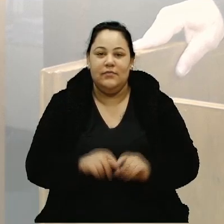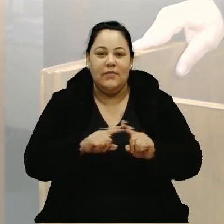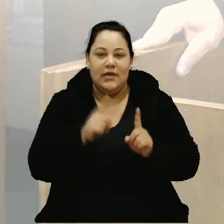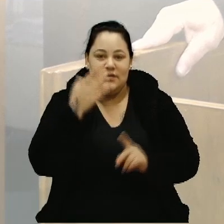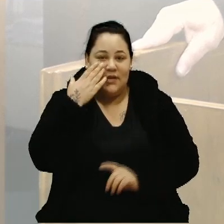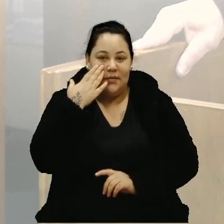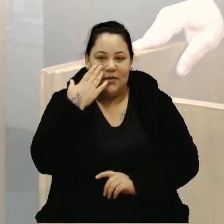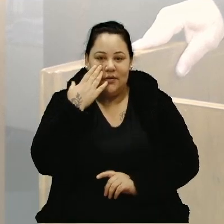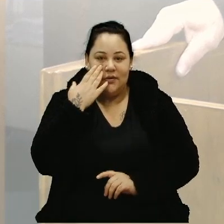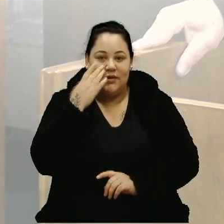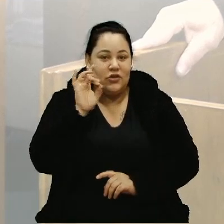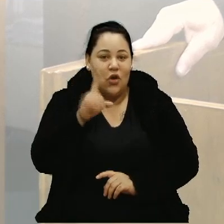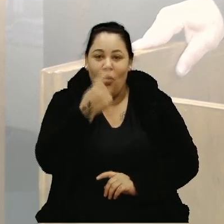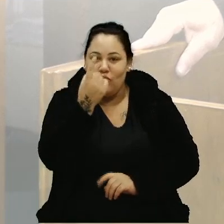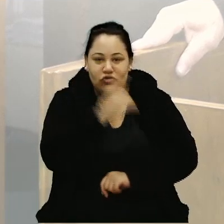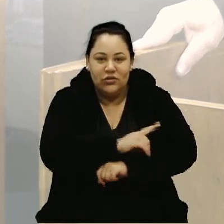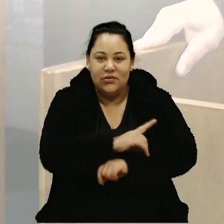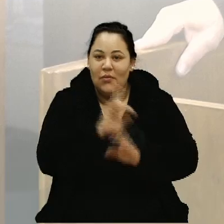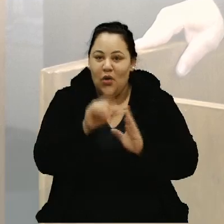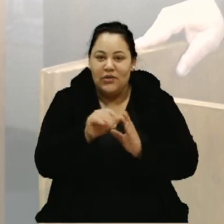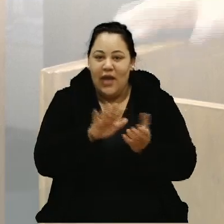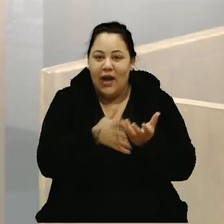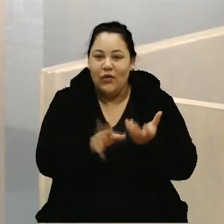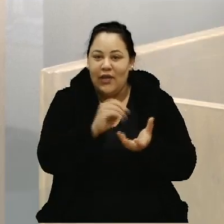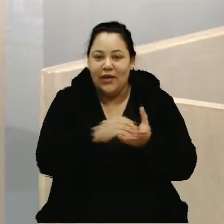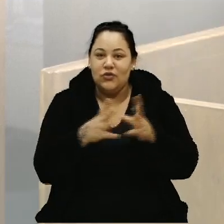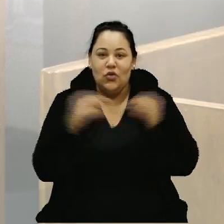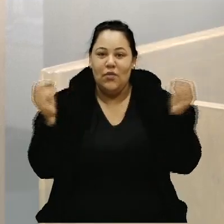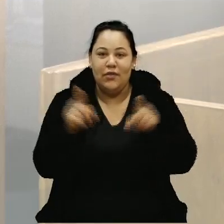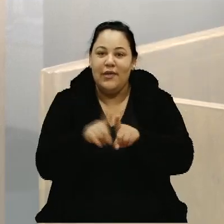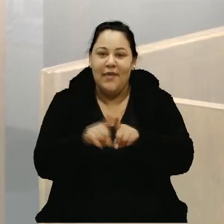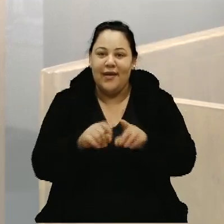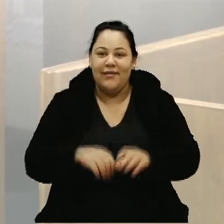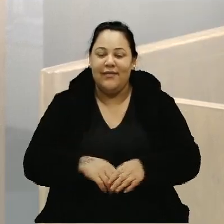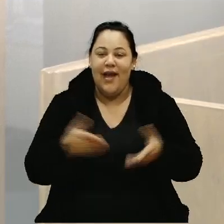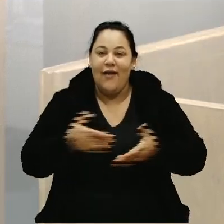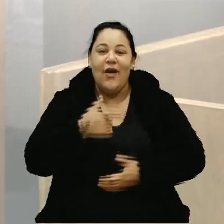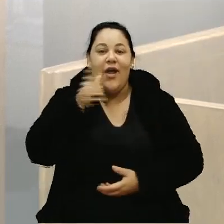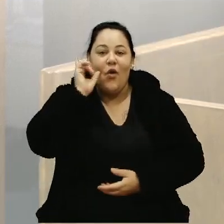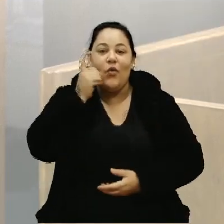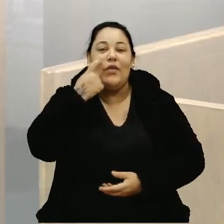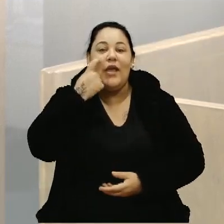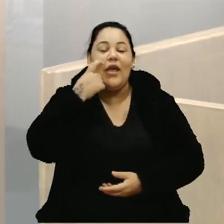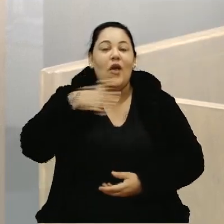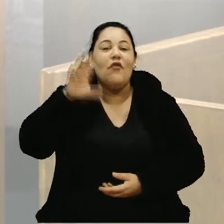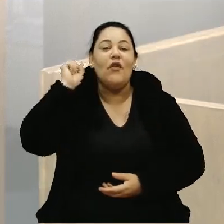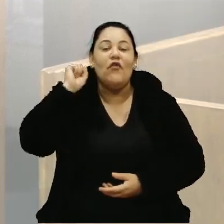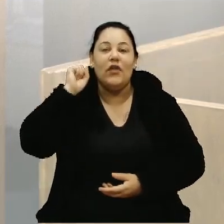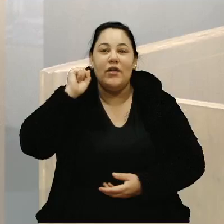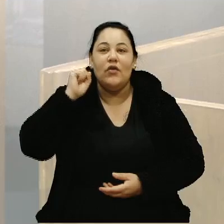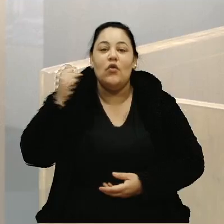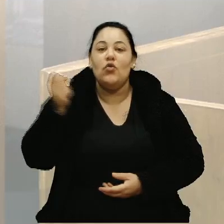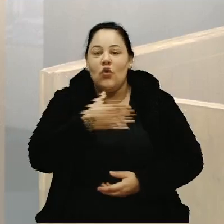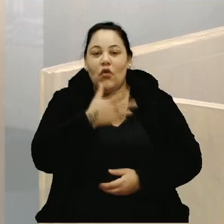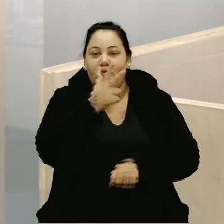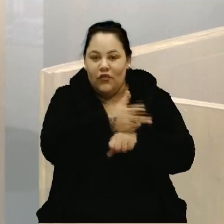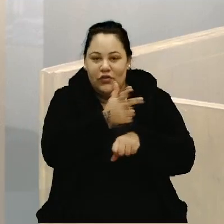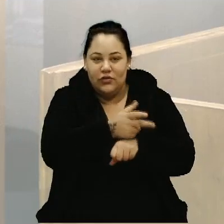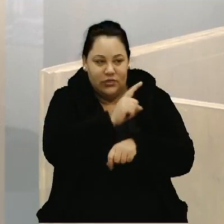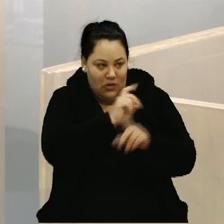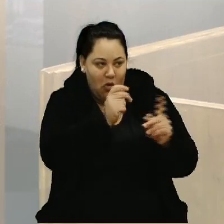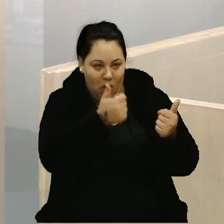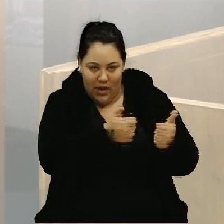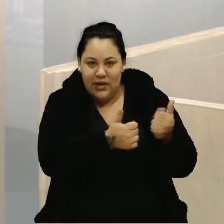Codeca sumiu também. Sumiu. Agora ontem eu ouvi então um novo vídeo. Tá funcionando aí, gente,